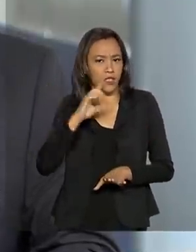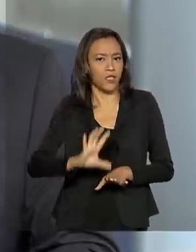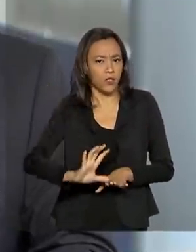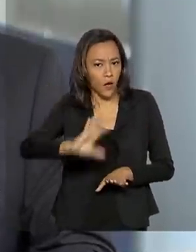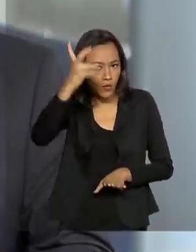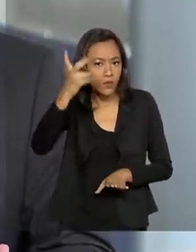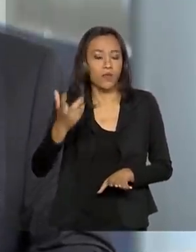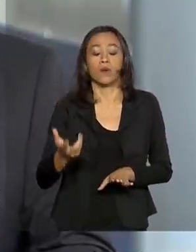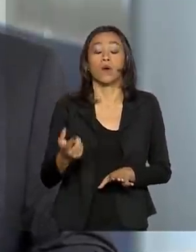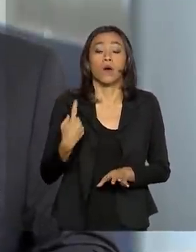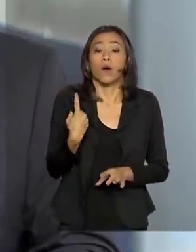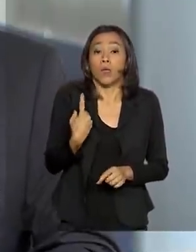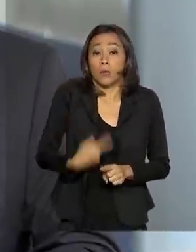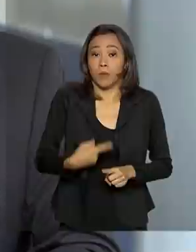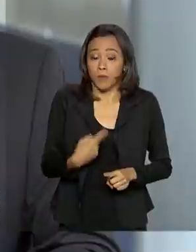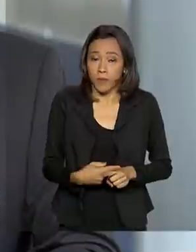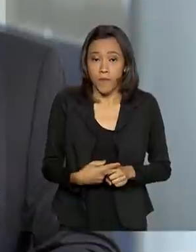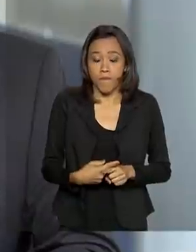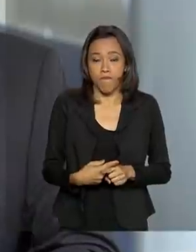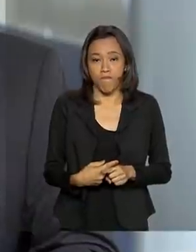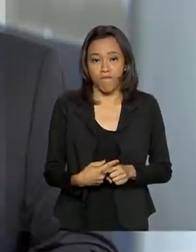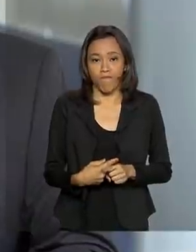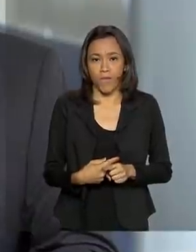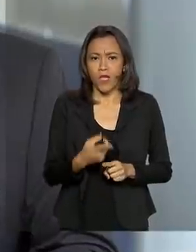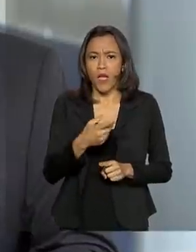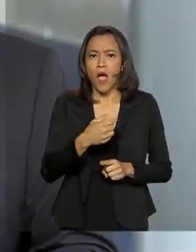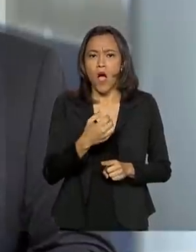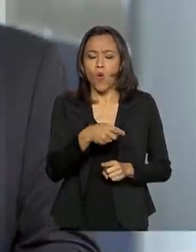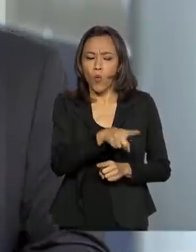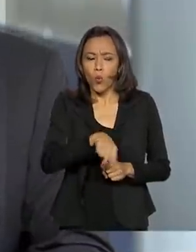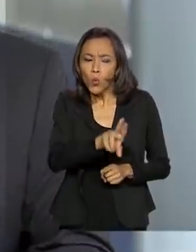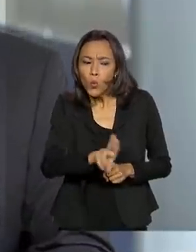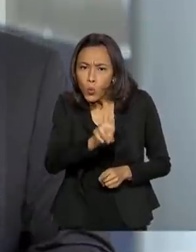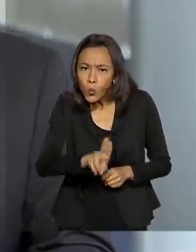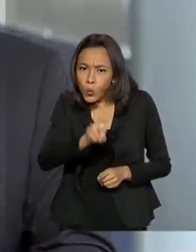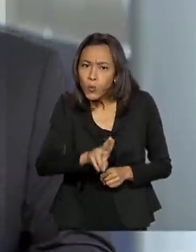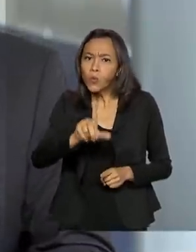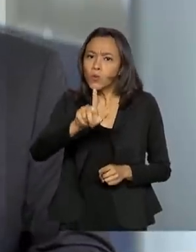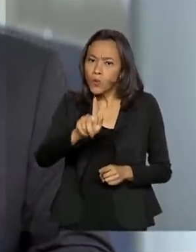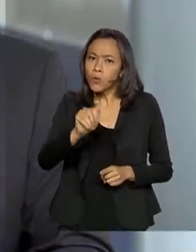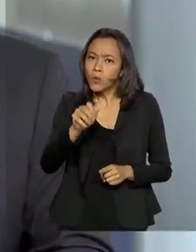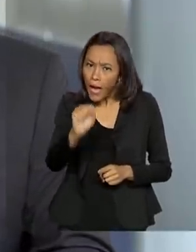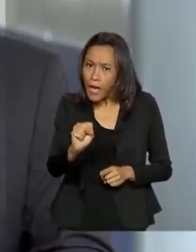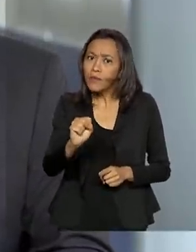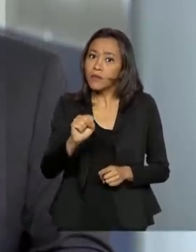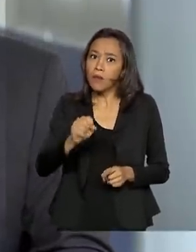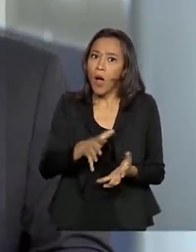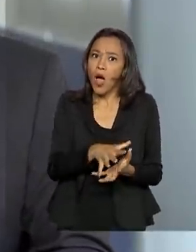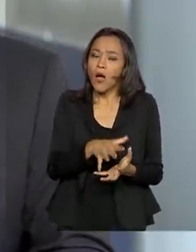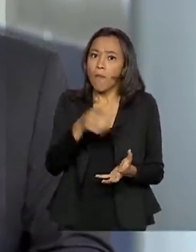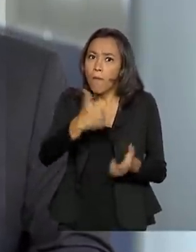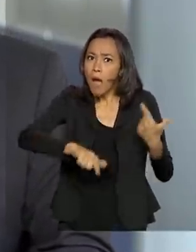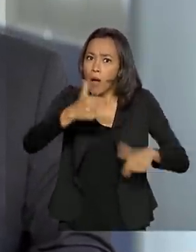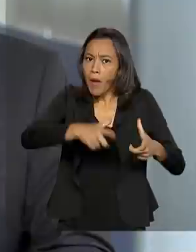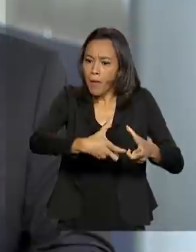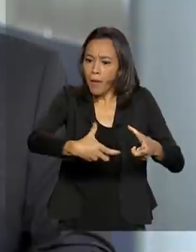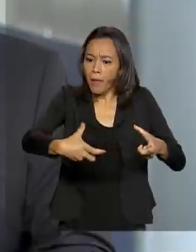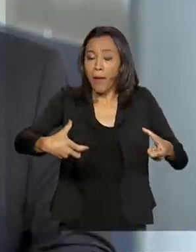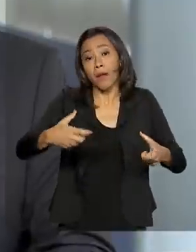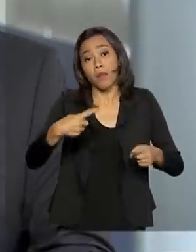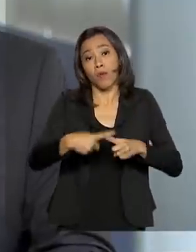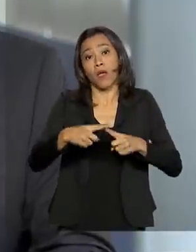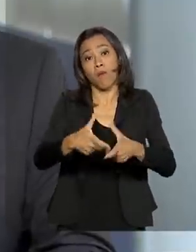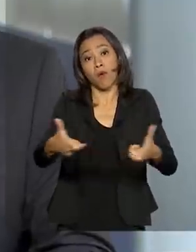né? Até porque o consumo do gás aumentou com isolamento, com as famílias permanecendo em